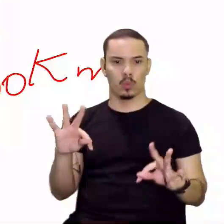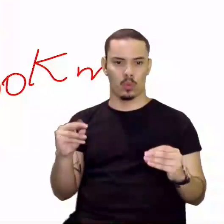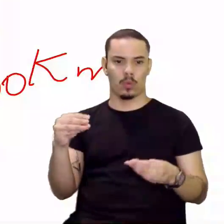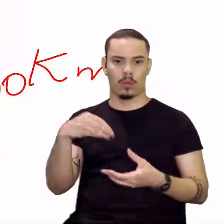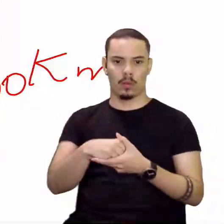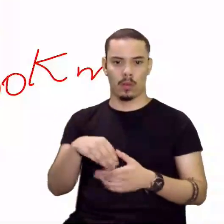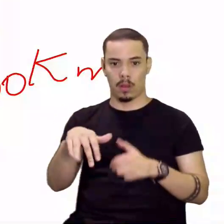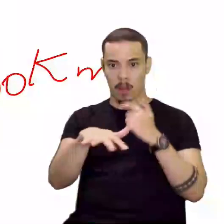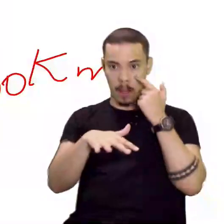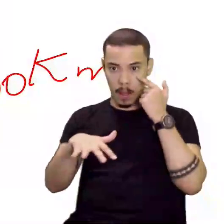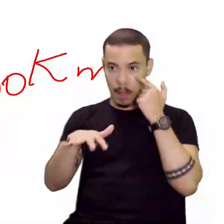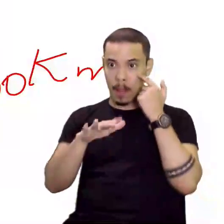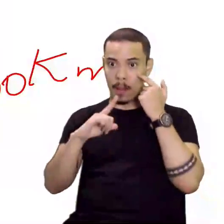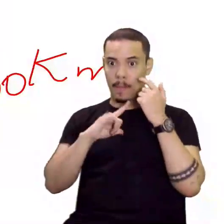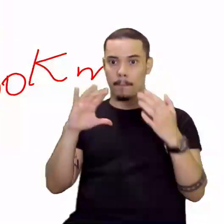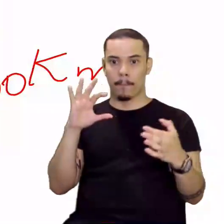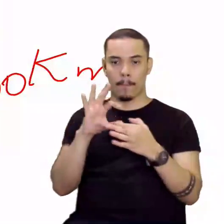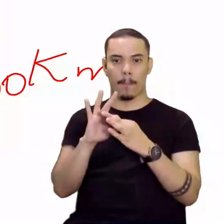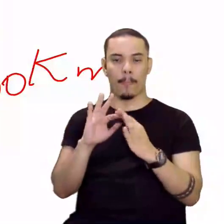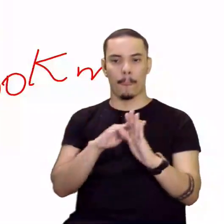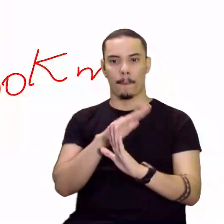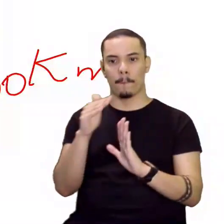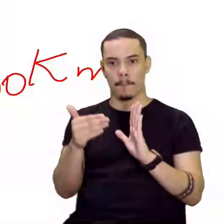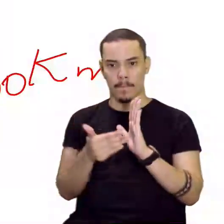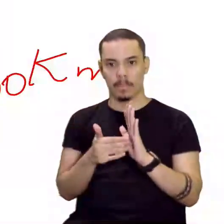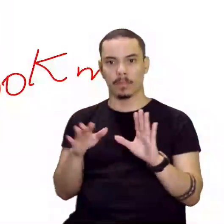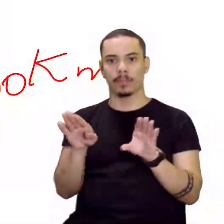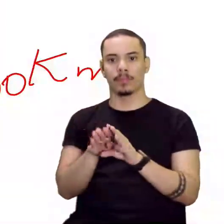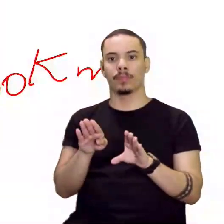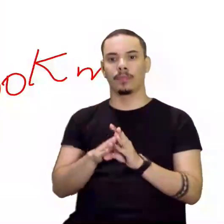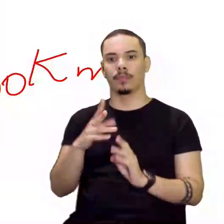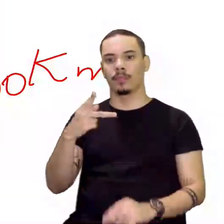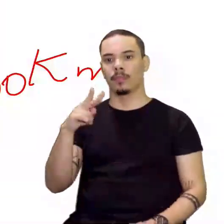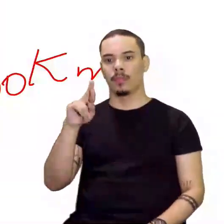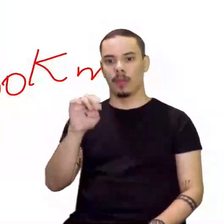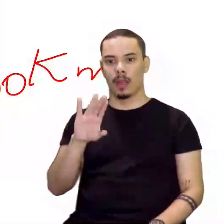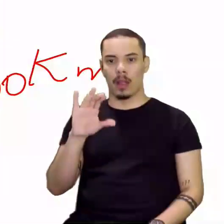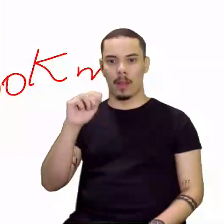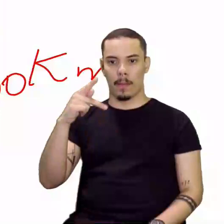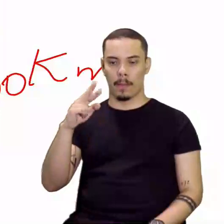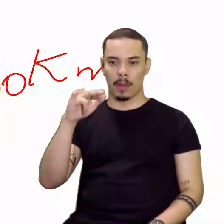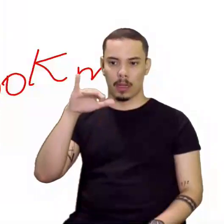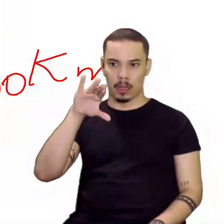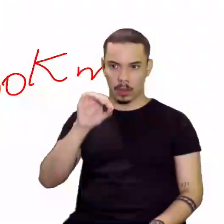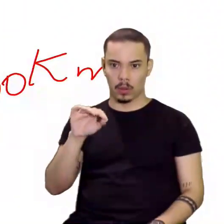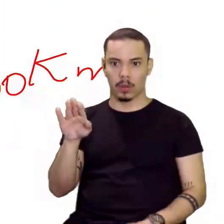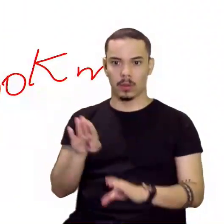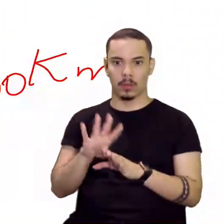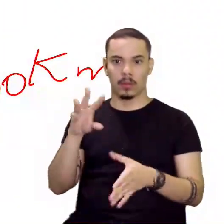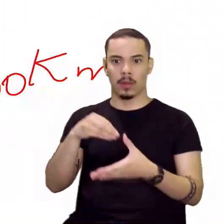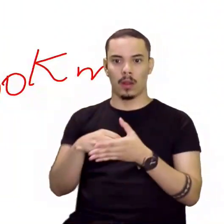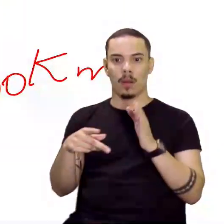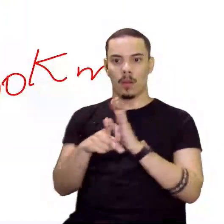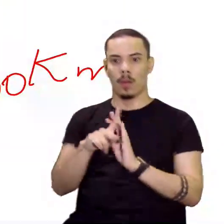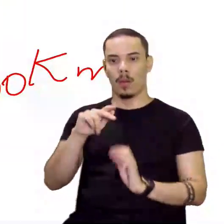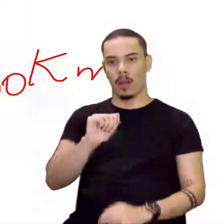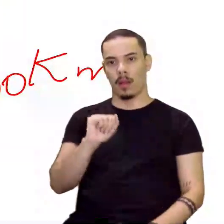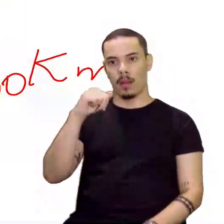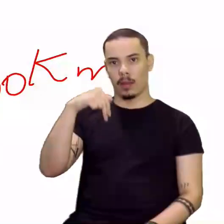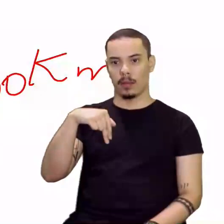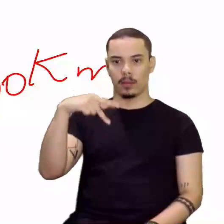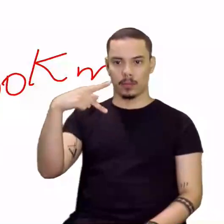Aqui eu tenho bacias sedimentares, terreno do pré-cambriano, área concedida pela ANP,